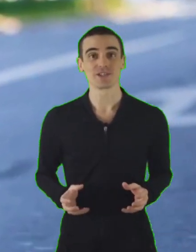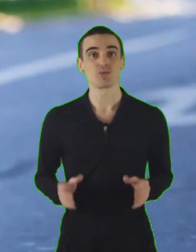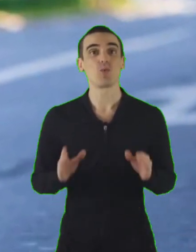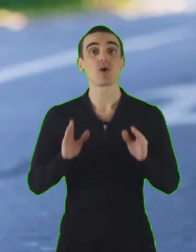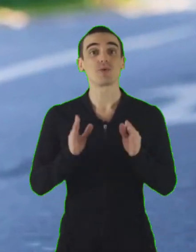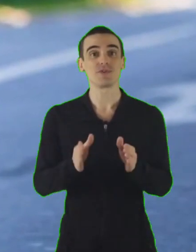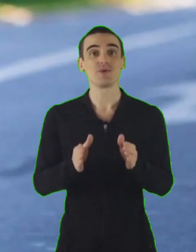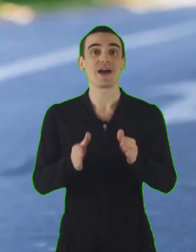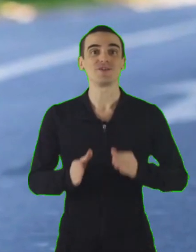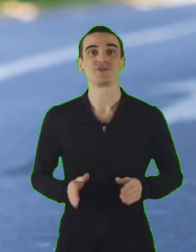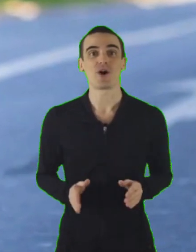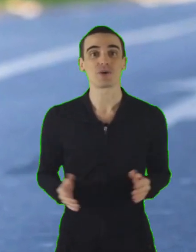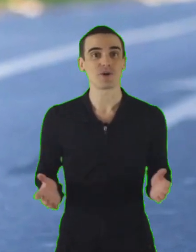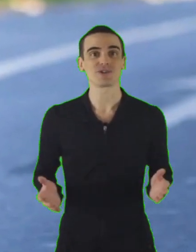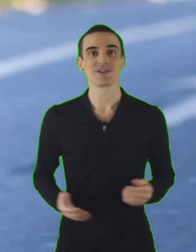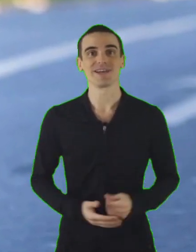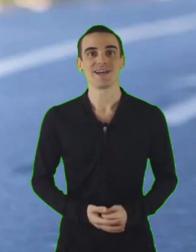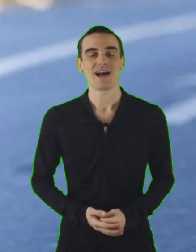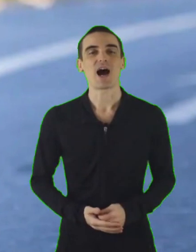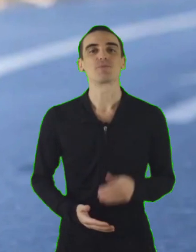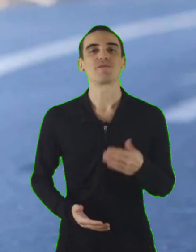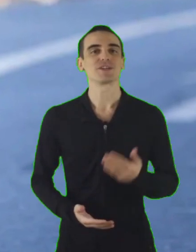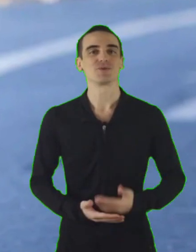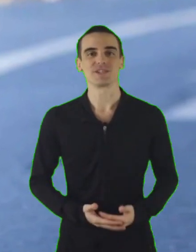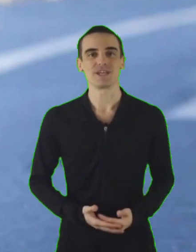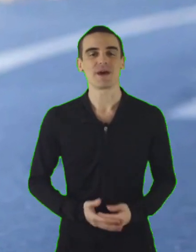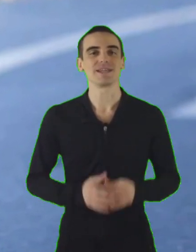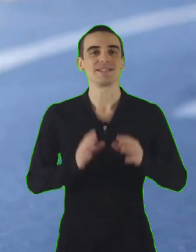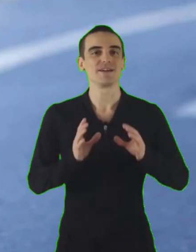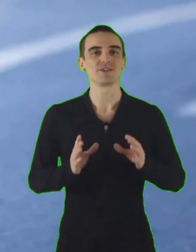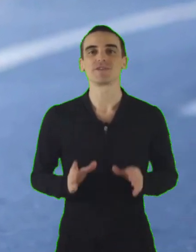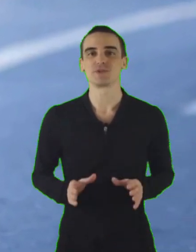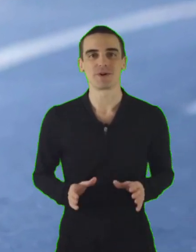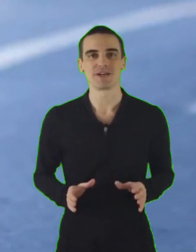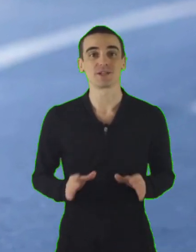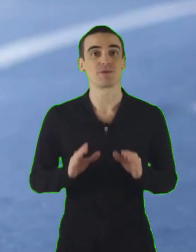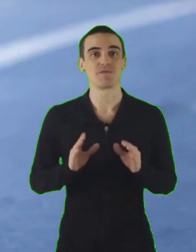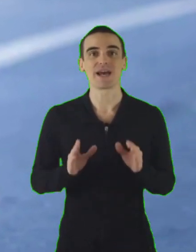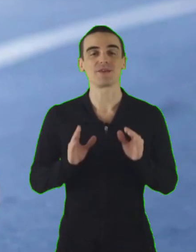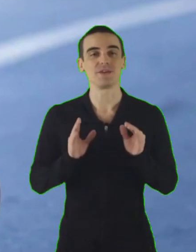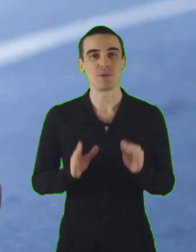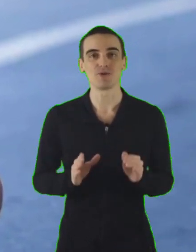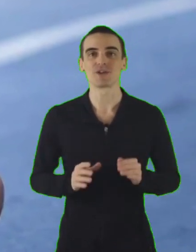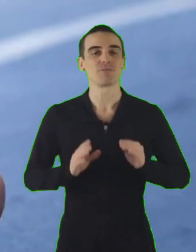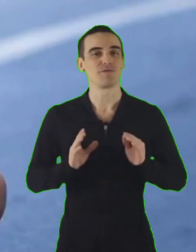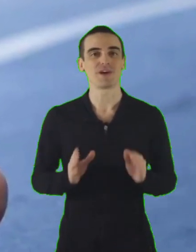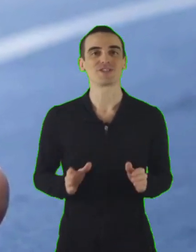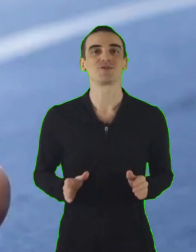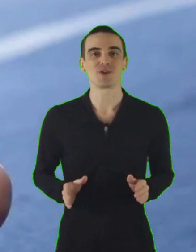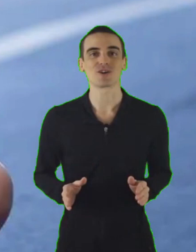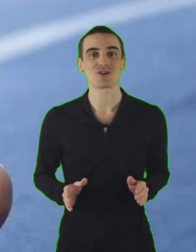últimas notícias do Cruzeiro em primeira mão, é muito importante que você deixe seu like nesse vídeo para o YouTube continuar divulgando essas informações para